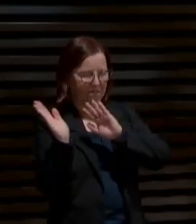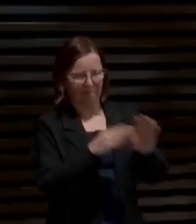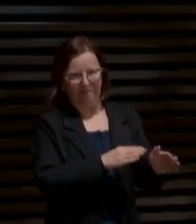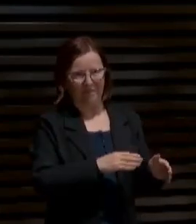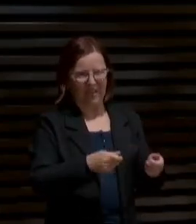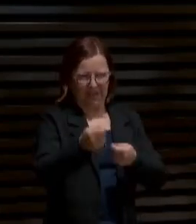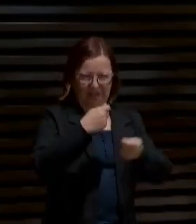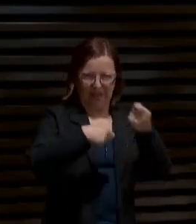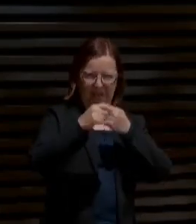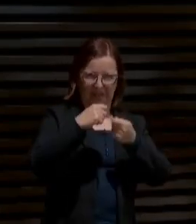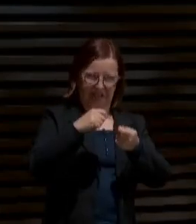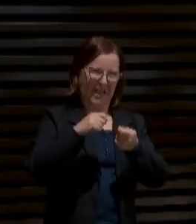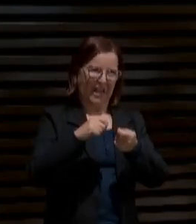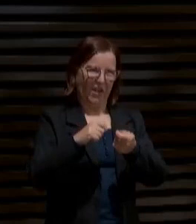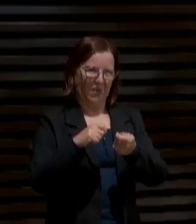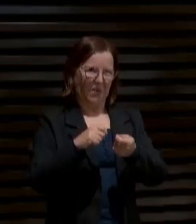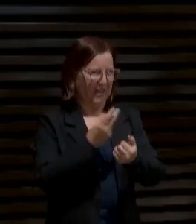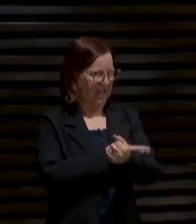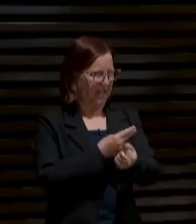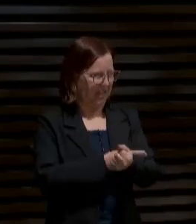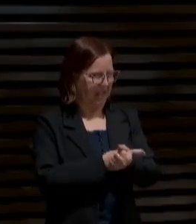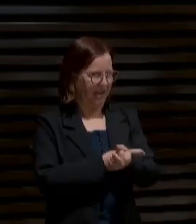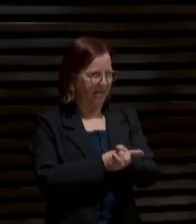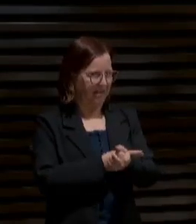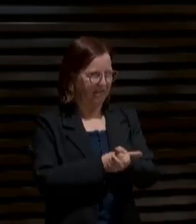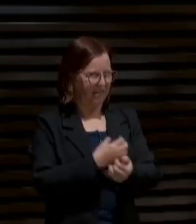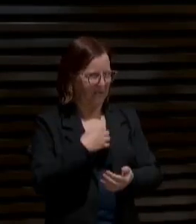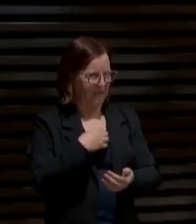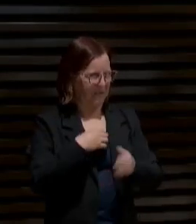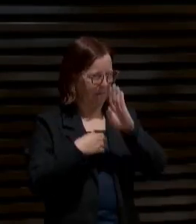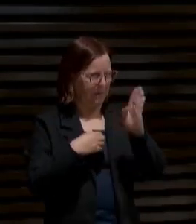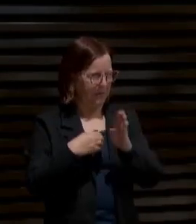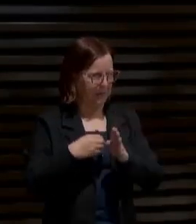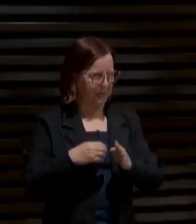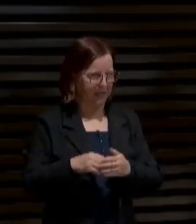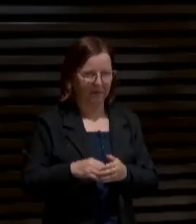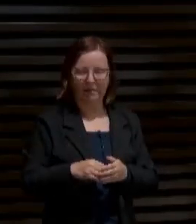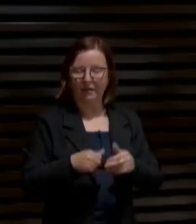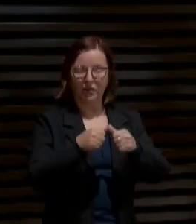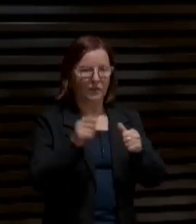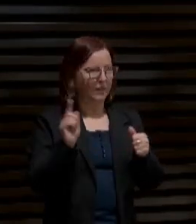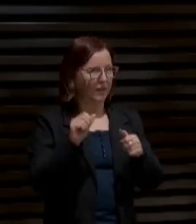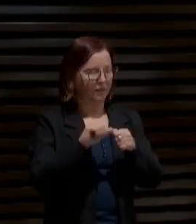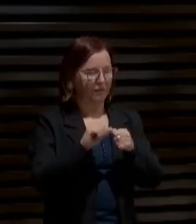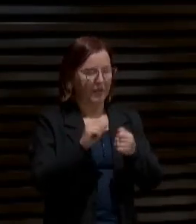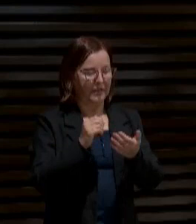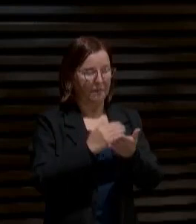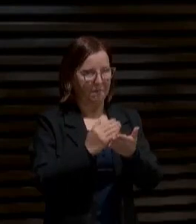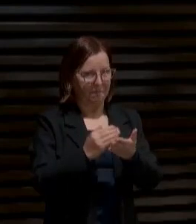tem que dar um jeitinho né brasileira terrível né o jeitinho brasileiro isso não faz parte de um cristão